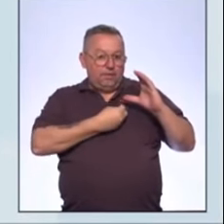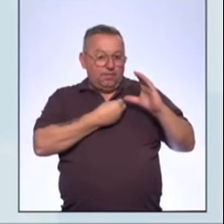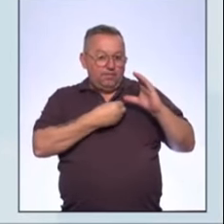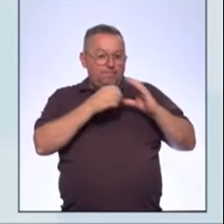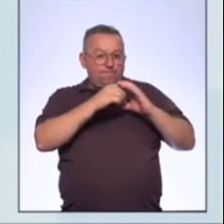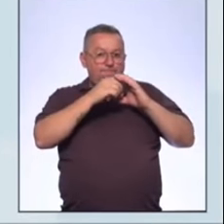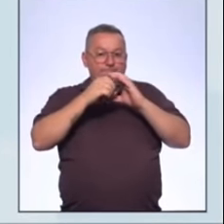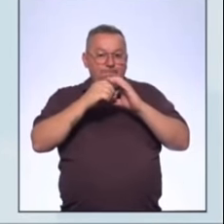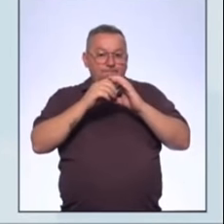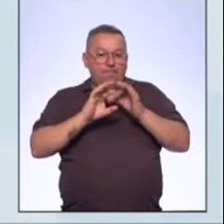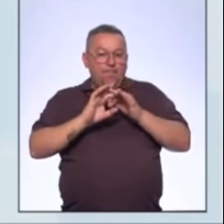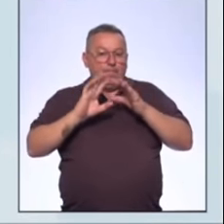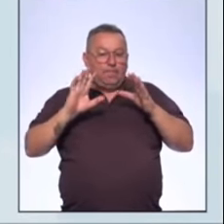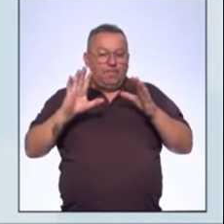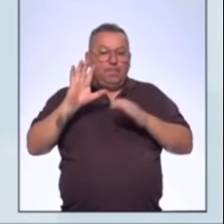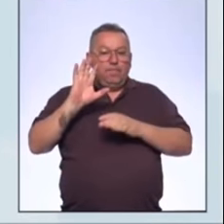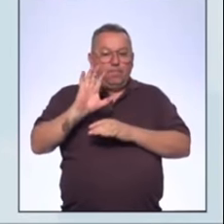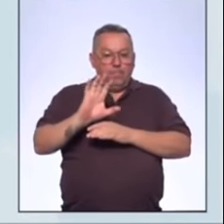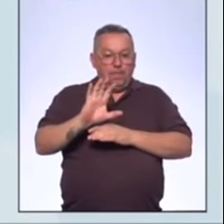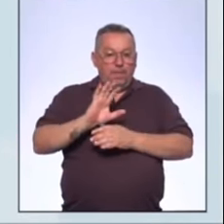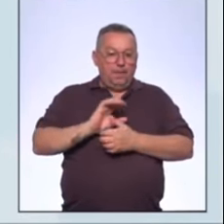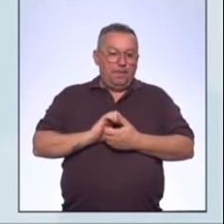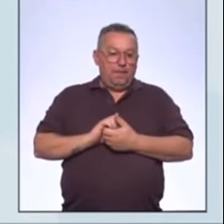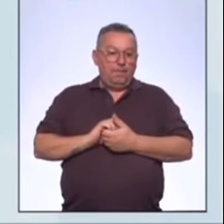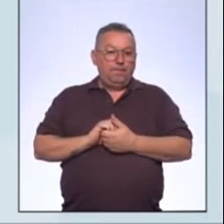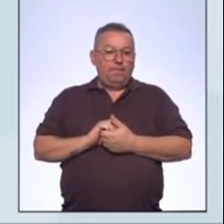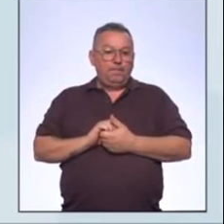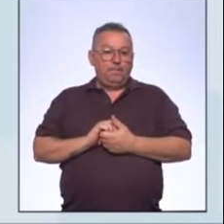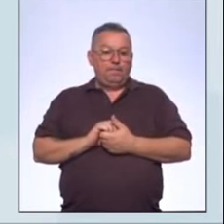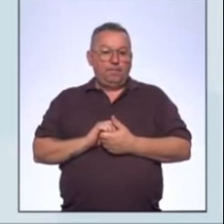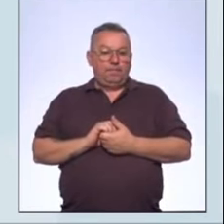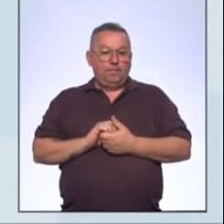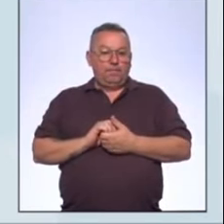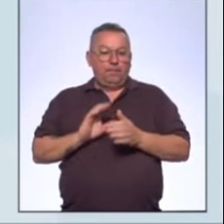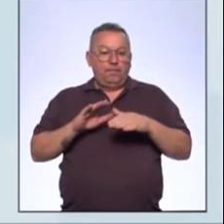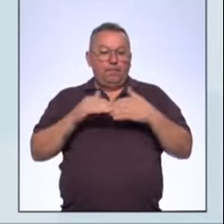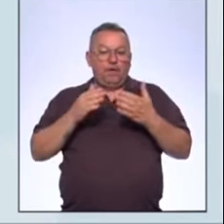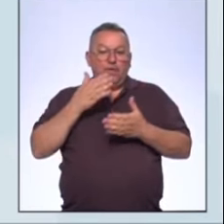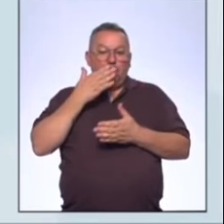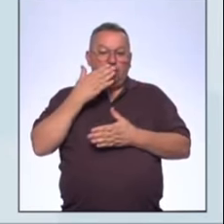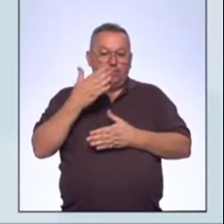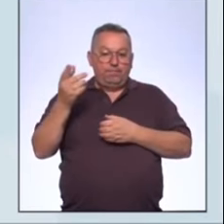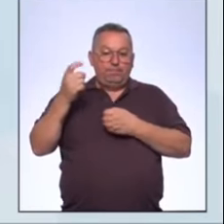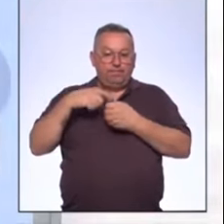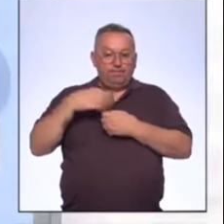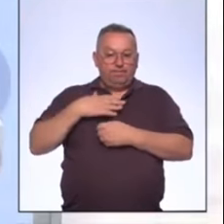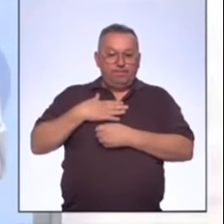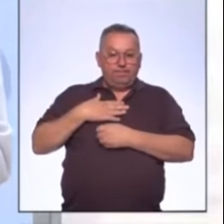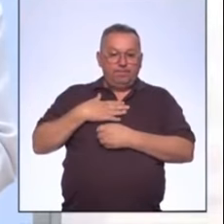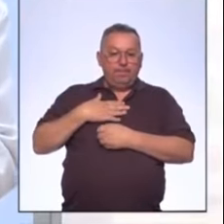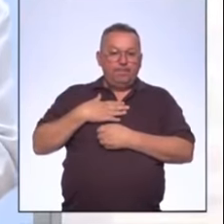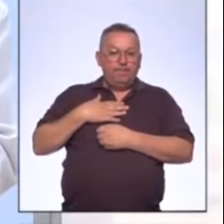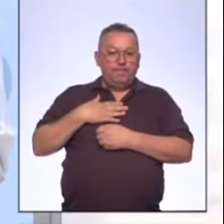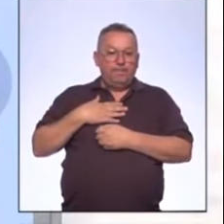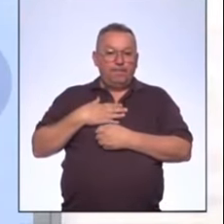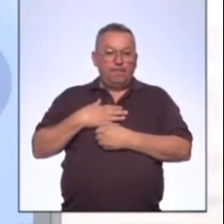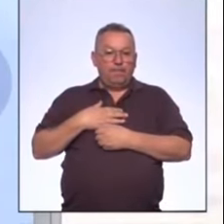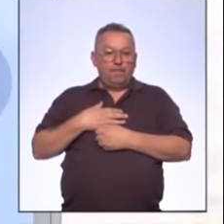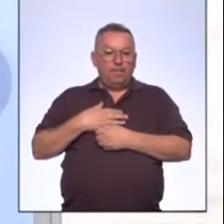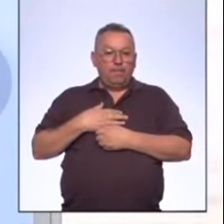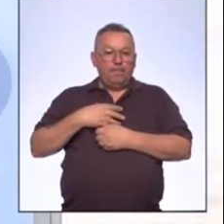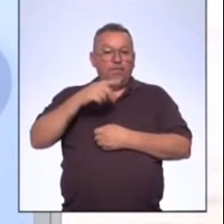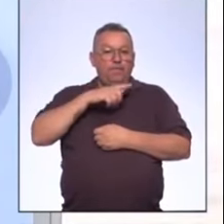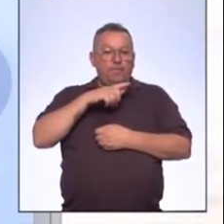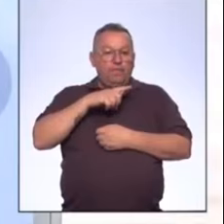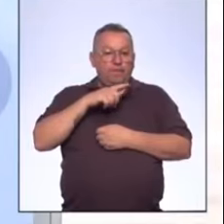viver independentemente com os limites de serem assim. Então vou pedir para voltar para mim aqui, por gentileza. Ó, eu